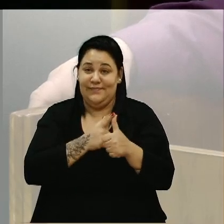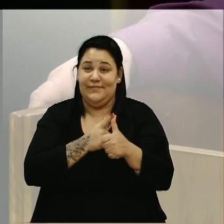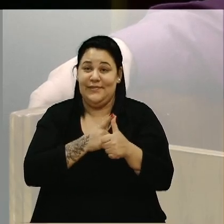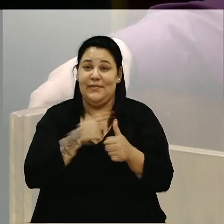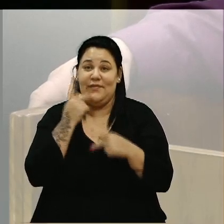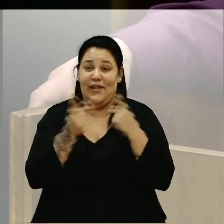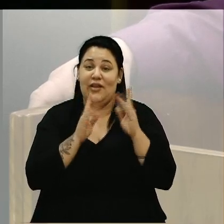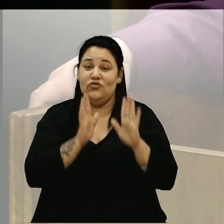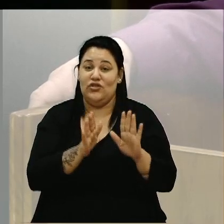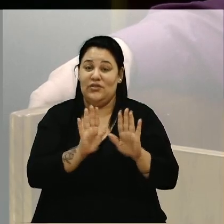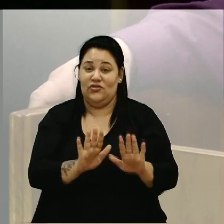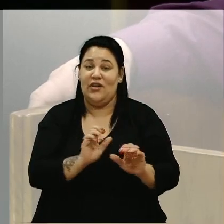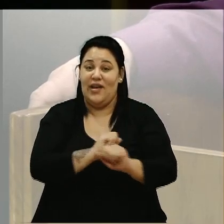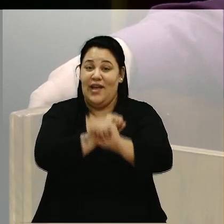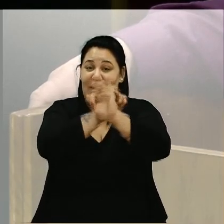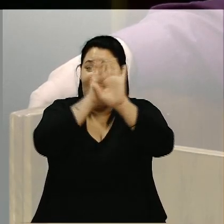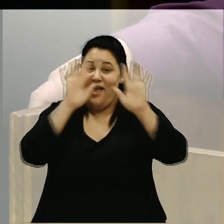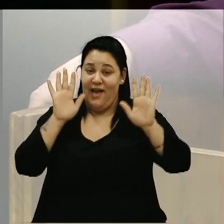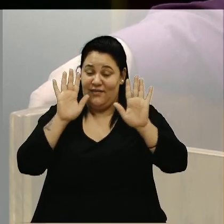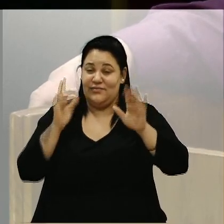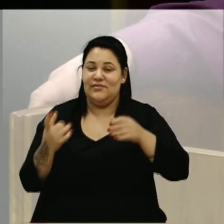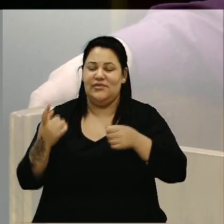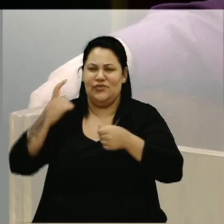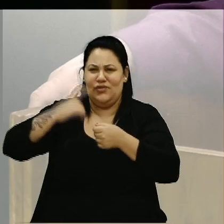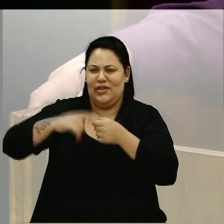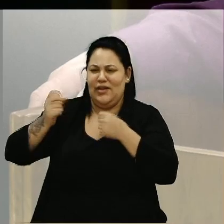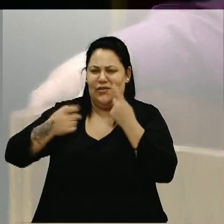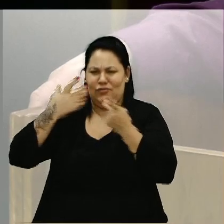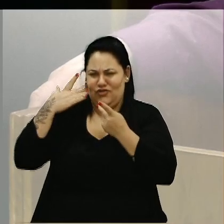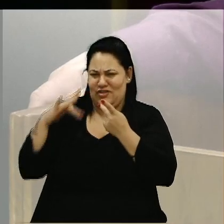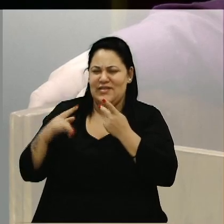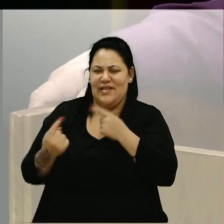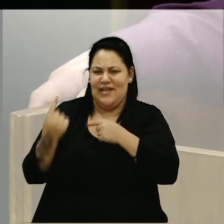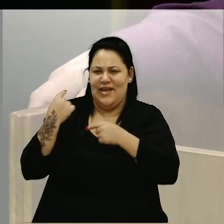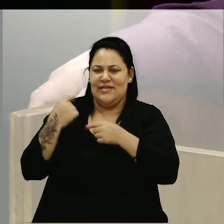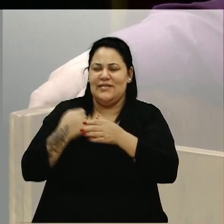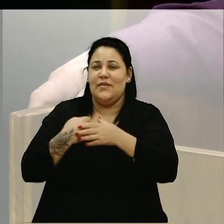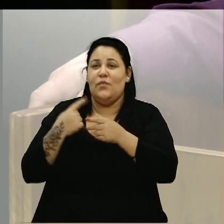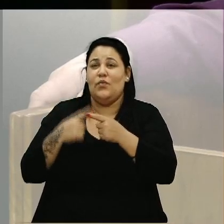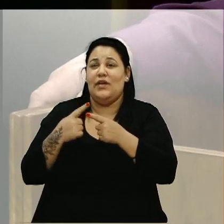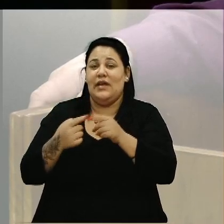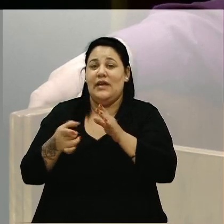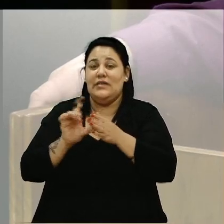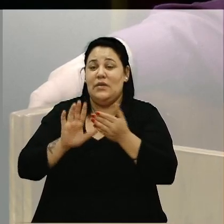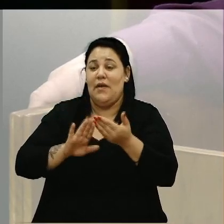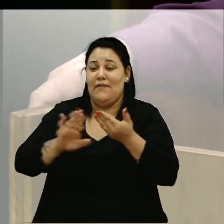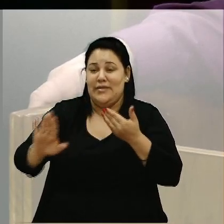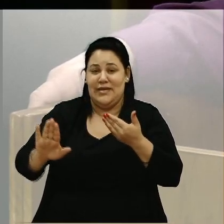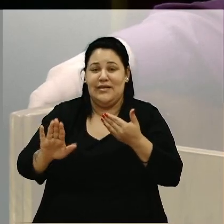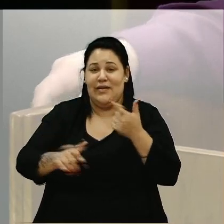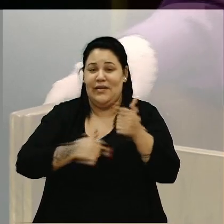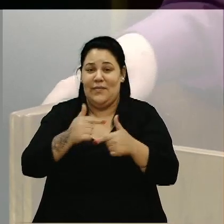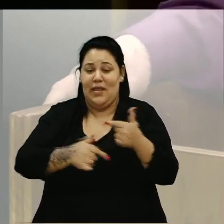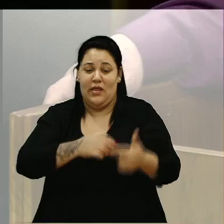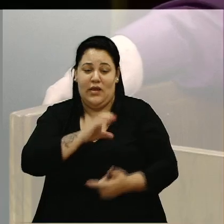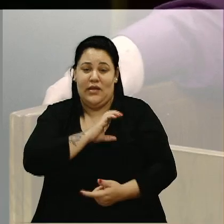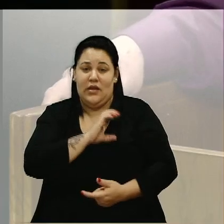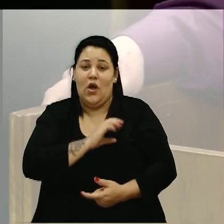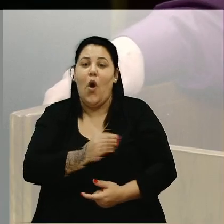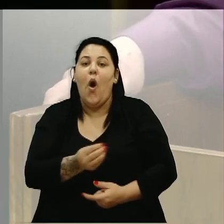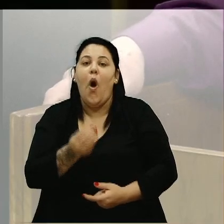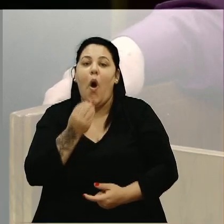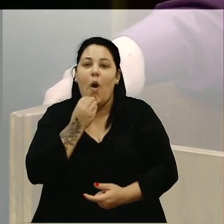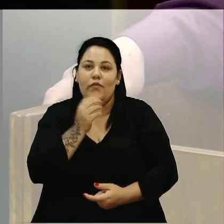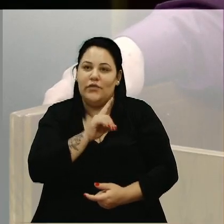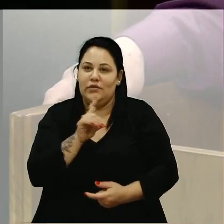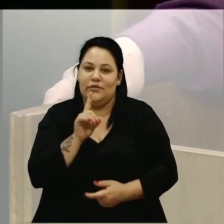já deixei bem claro aqui quando eu voltei há poucos dias atrás, de quando estive lá como coordenador. Claro que eu não